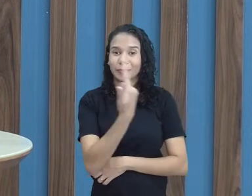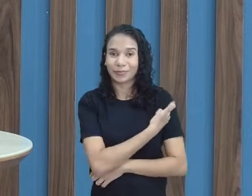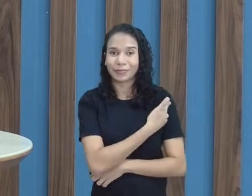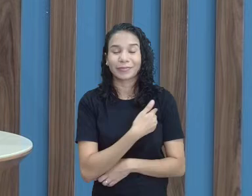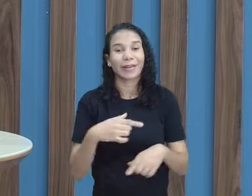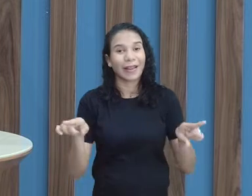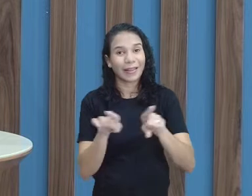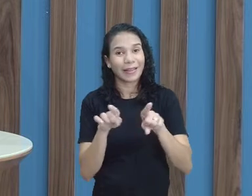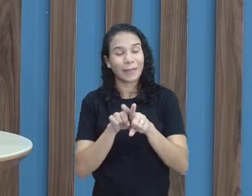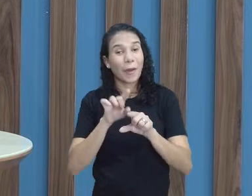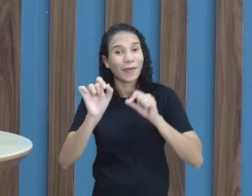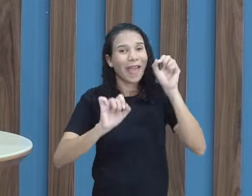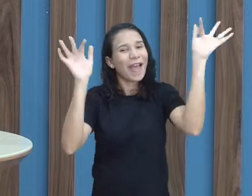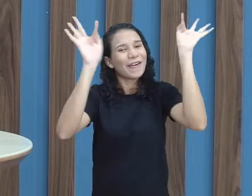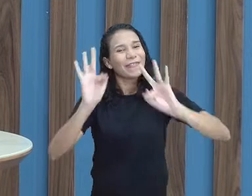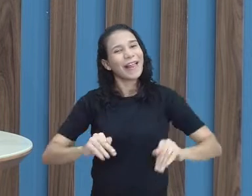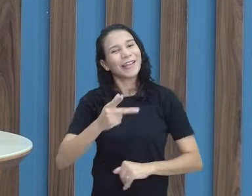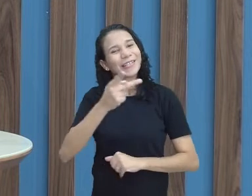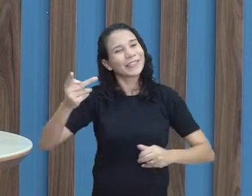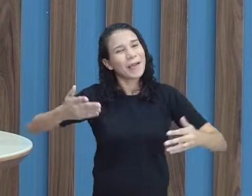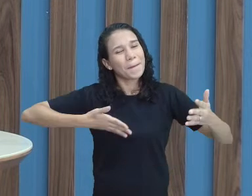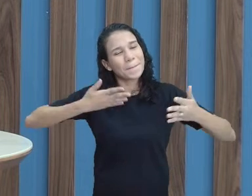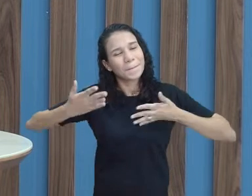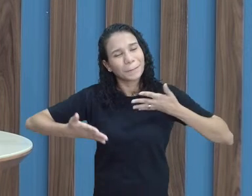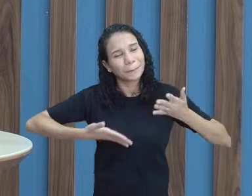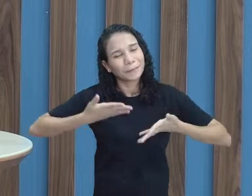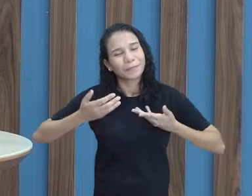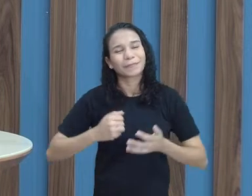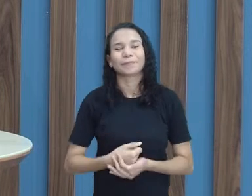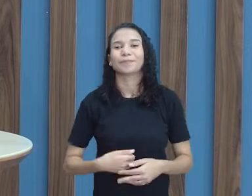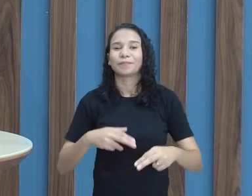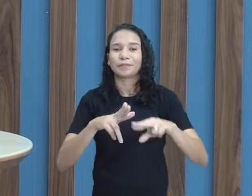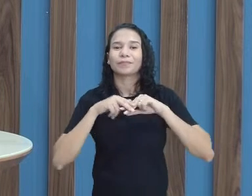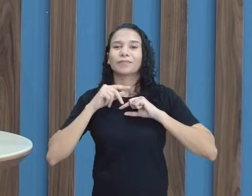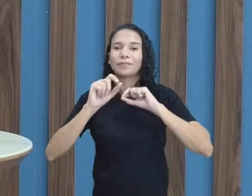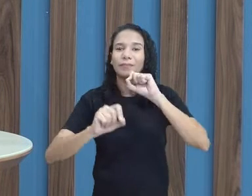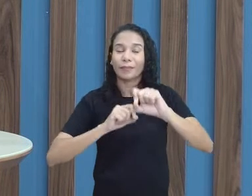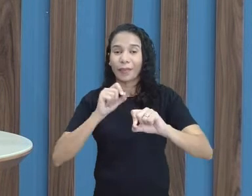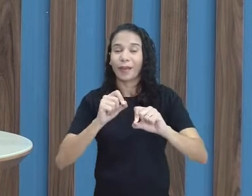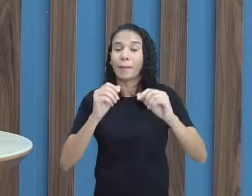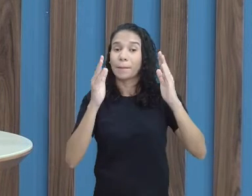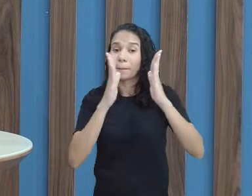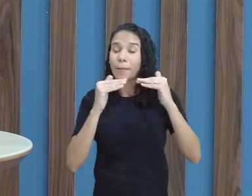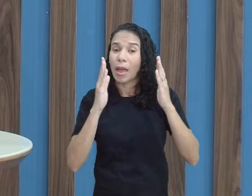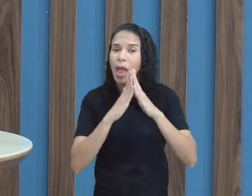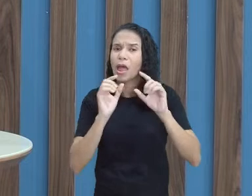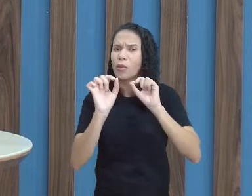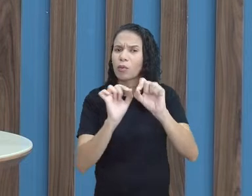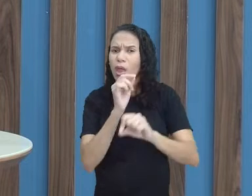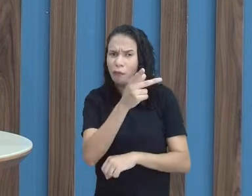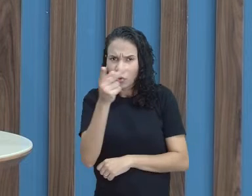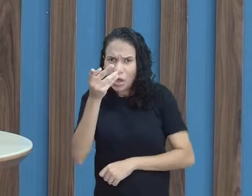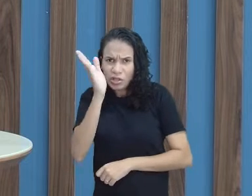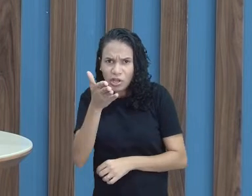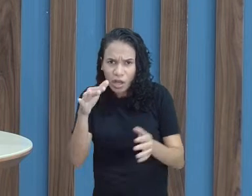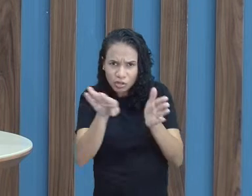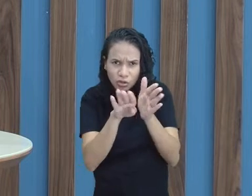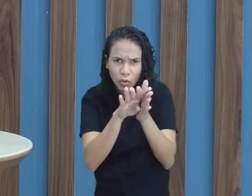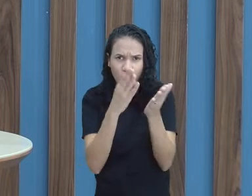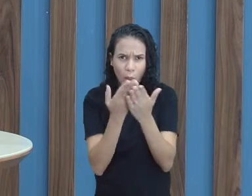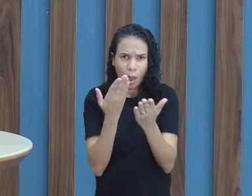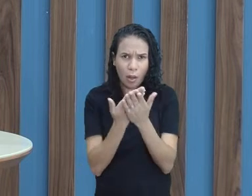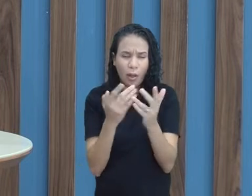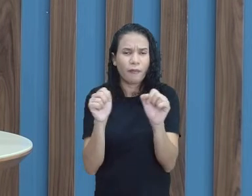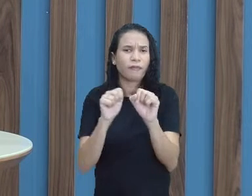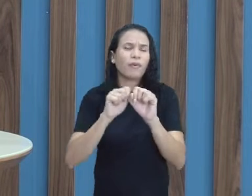nós estamos muito felizes com a participação de vocês. E também, pessoal, o nosso pedido é, vocês que já entraram, o que é que vocês